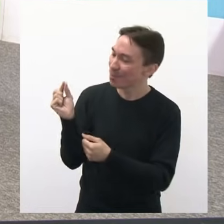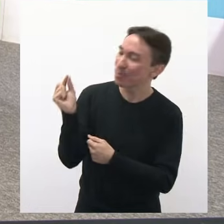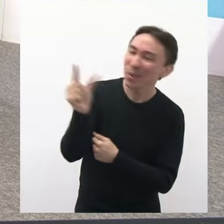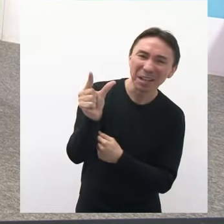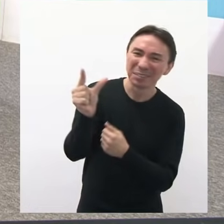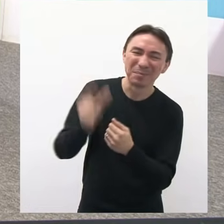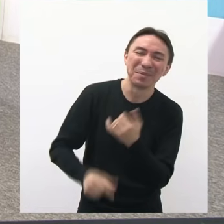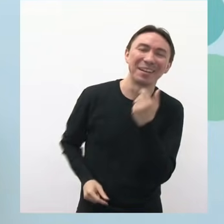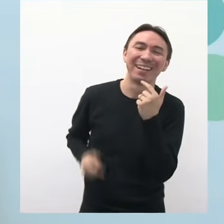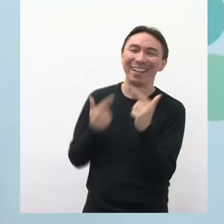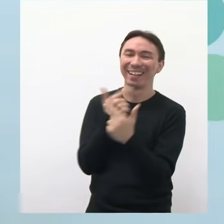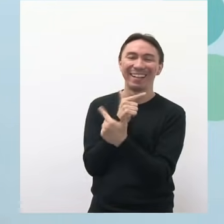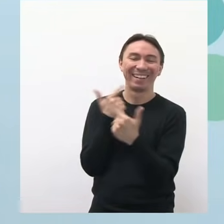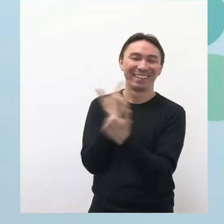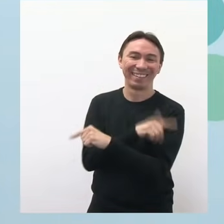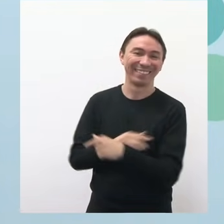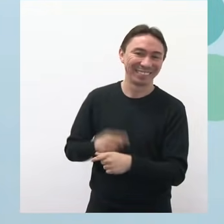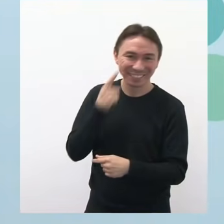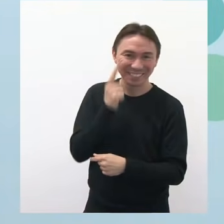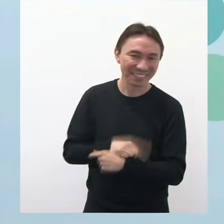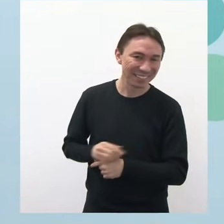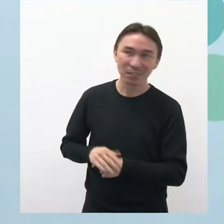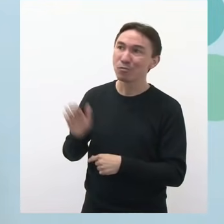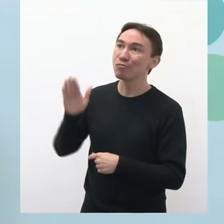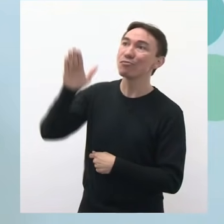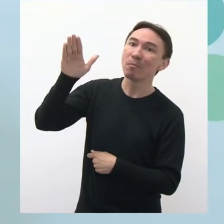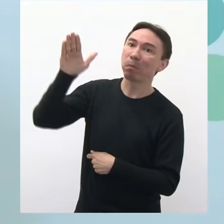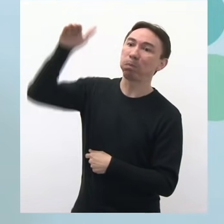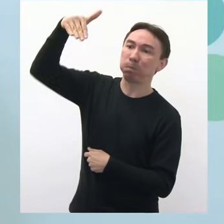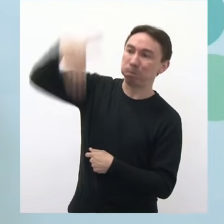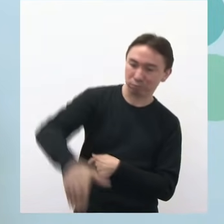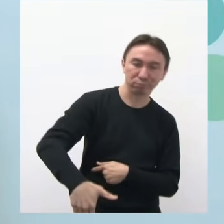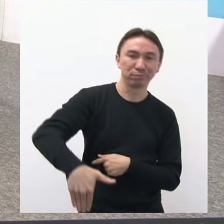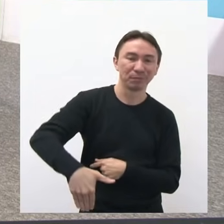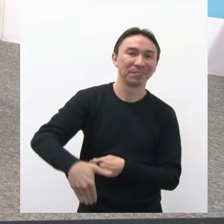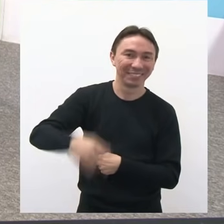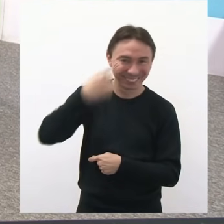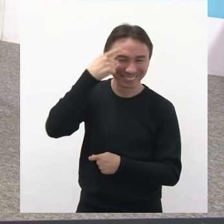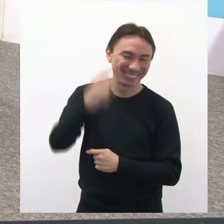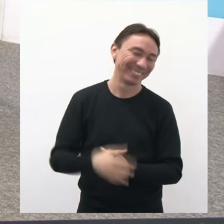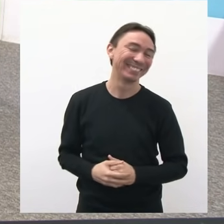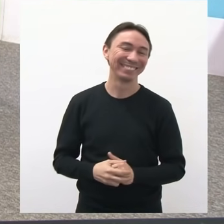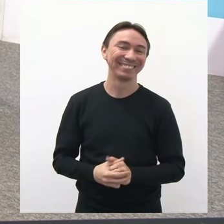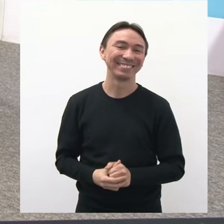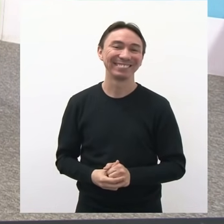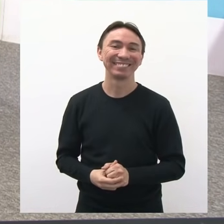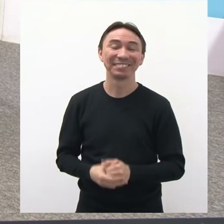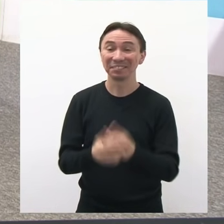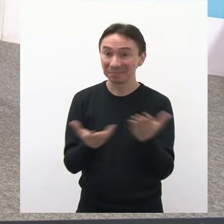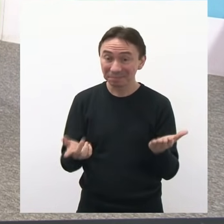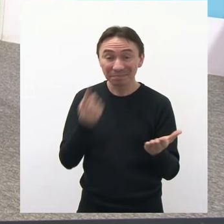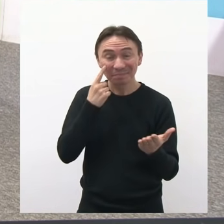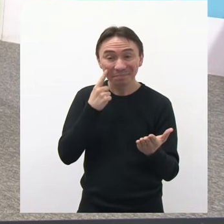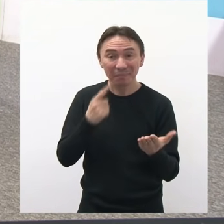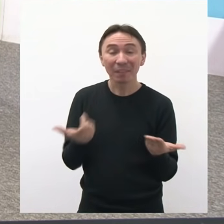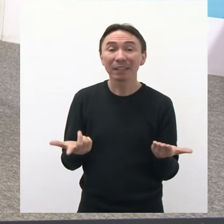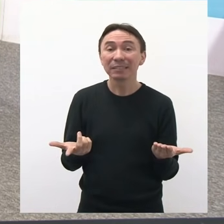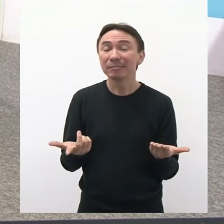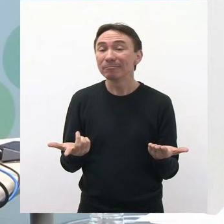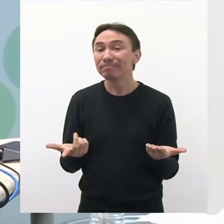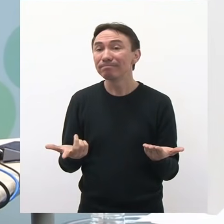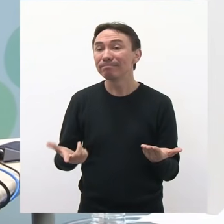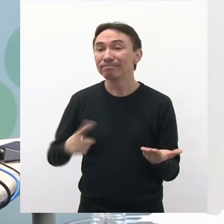como dizem por aí, ele voou para baixo. Isso, caiu de bico. Vamos lá, pessoal. O que será que